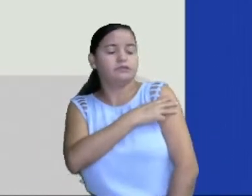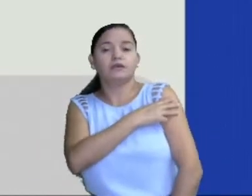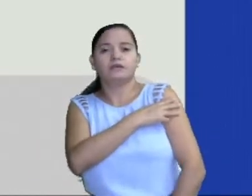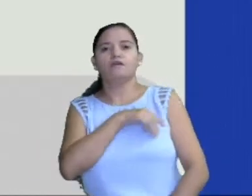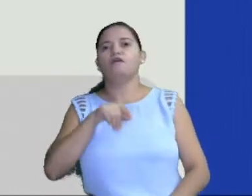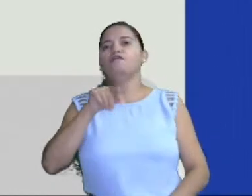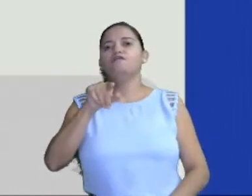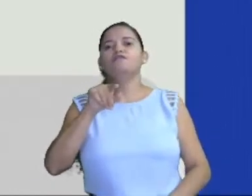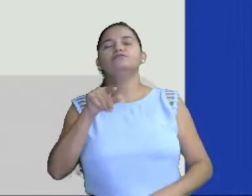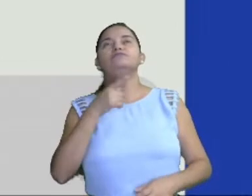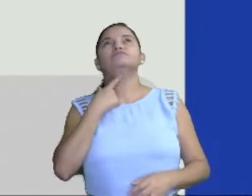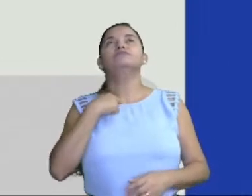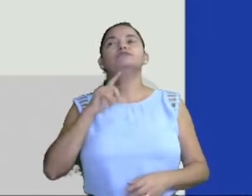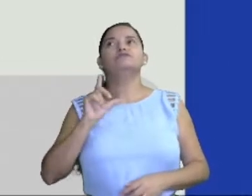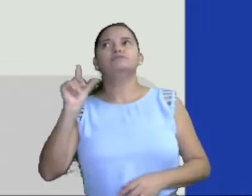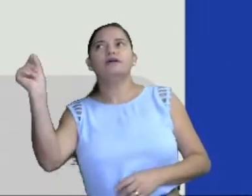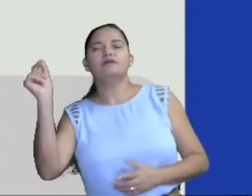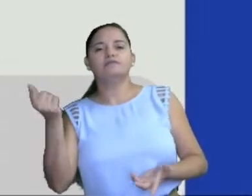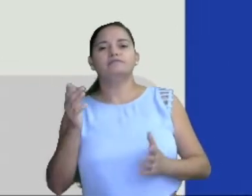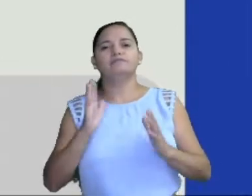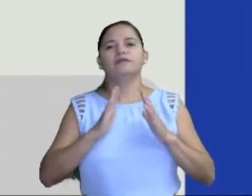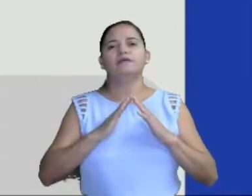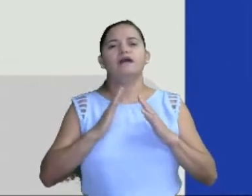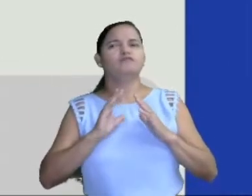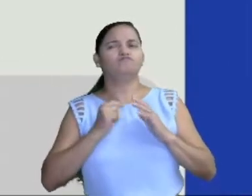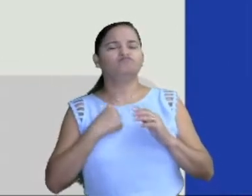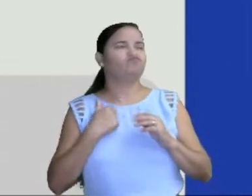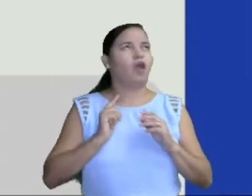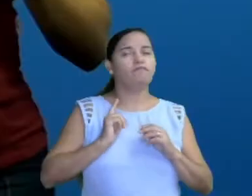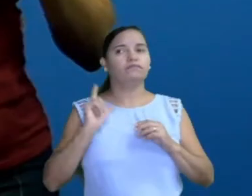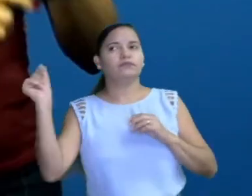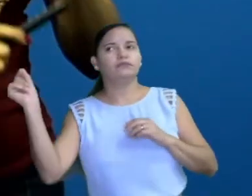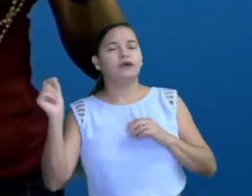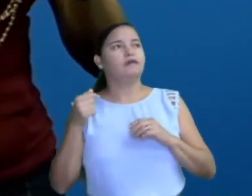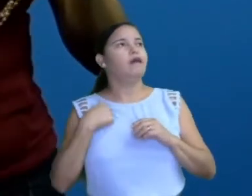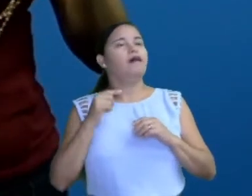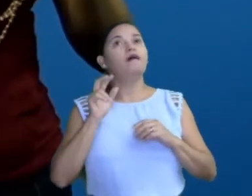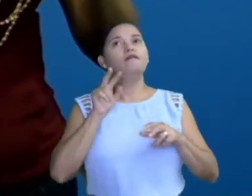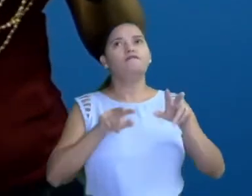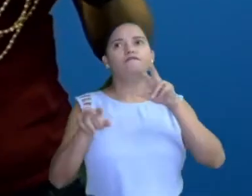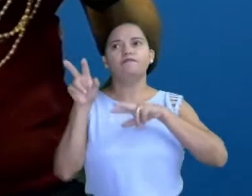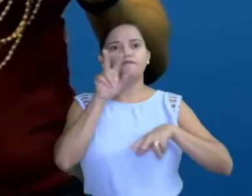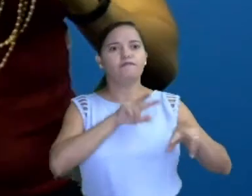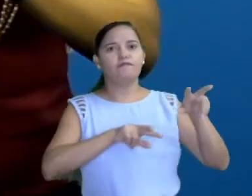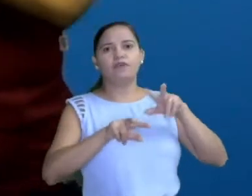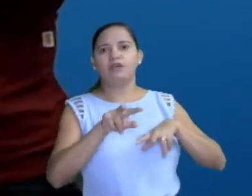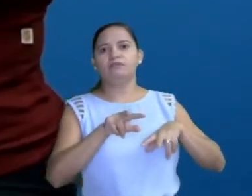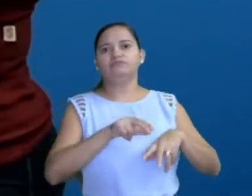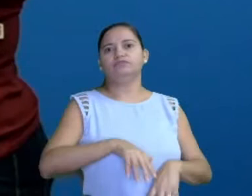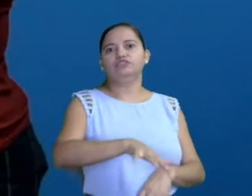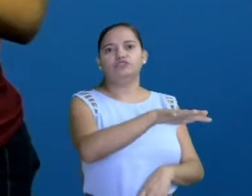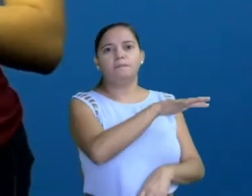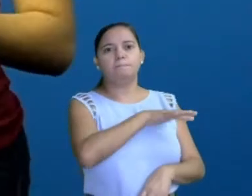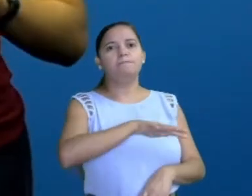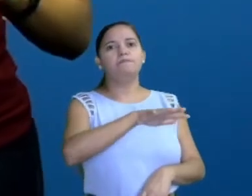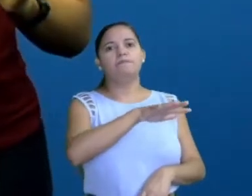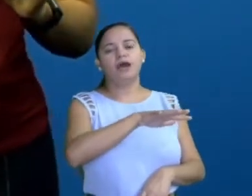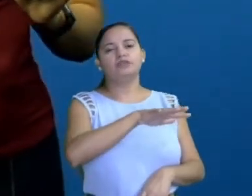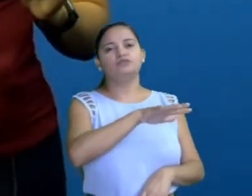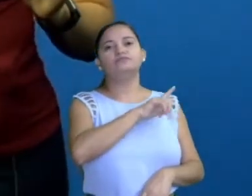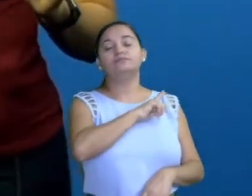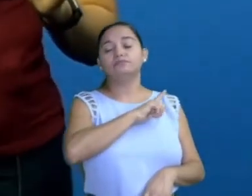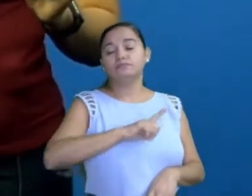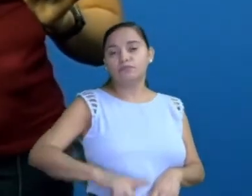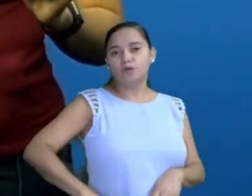quando puder sair de casa, identificar o que é espaço público e o que é